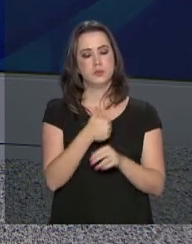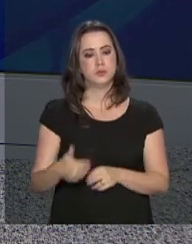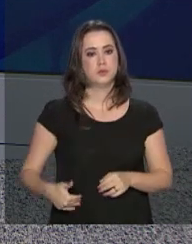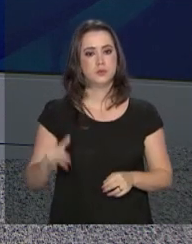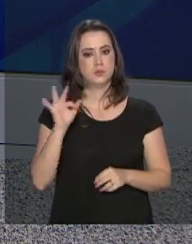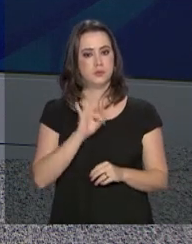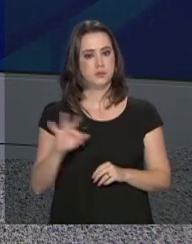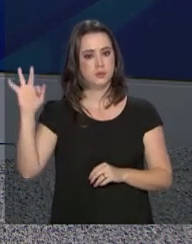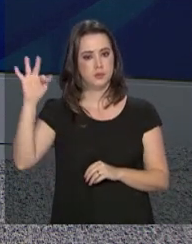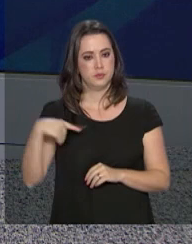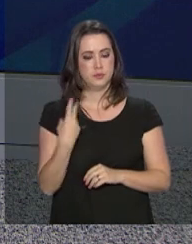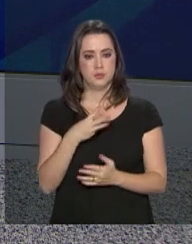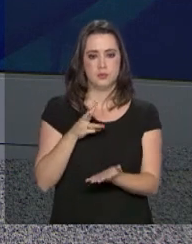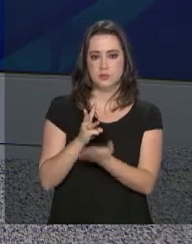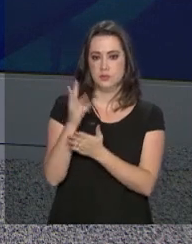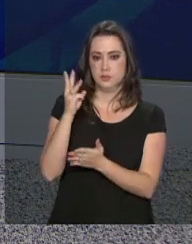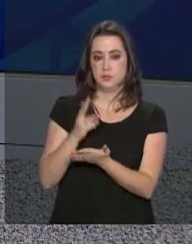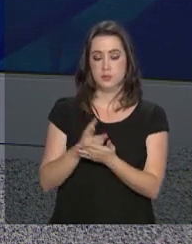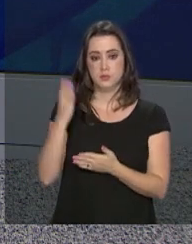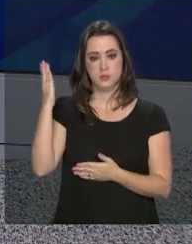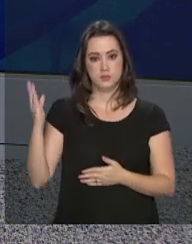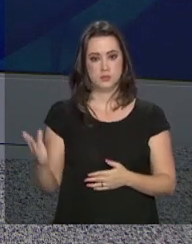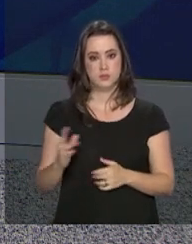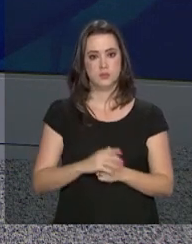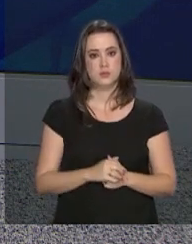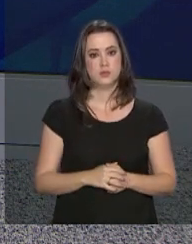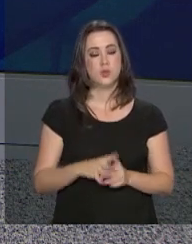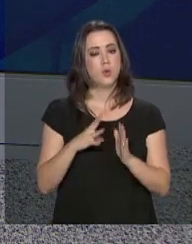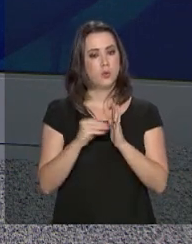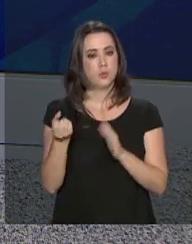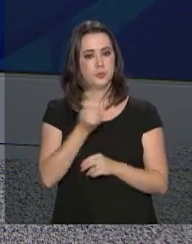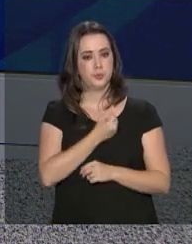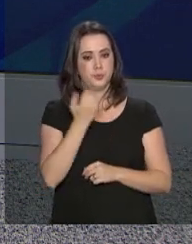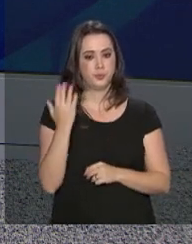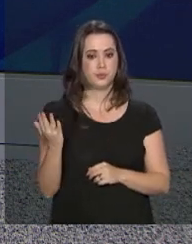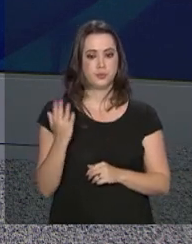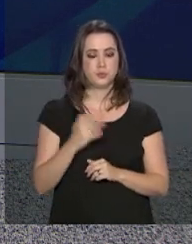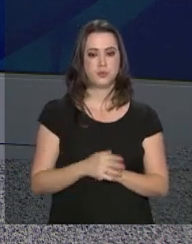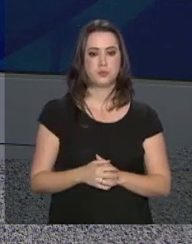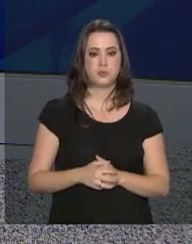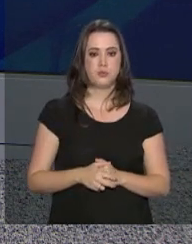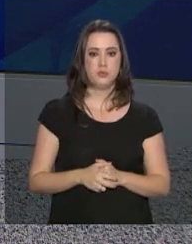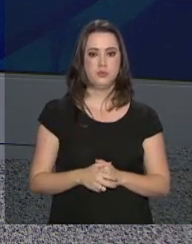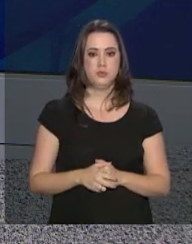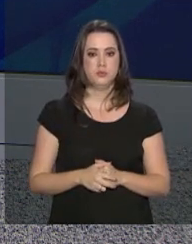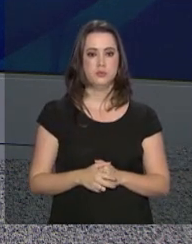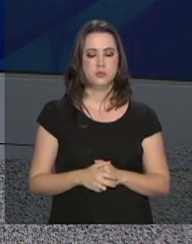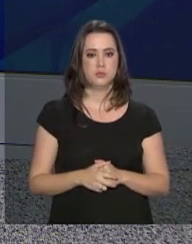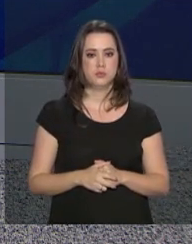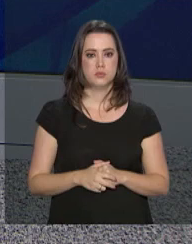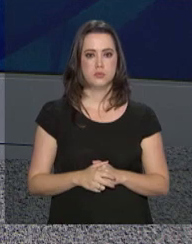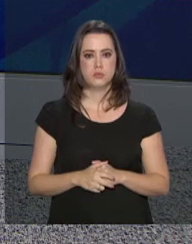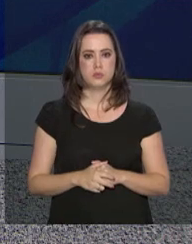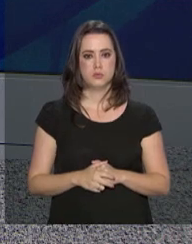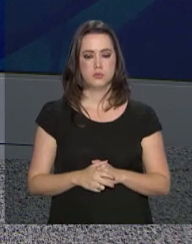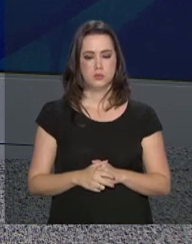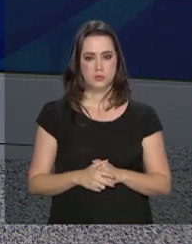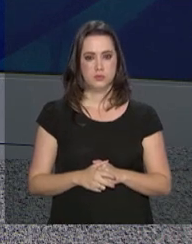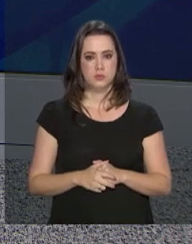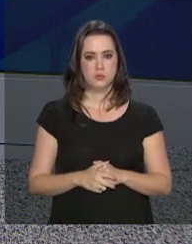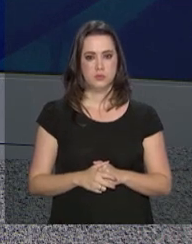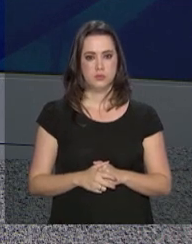sobre programas e ações do Governo Federal para o nosso WhatsApp. Nesse número aqui, olha aí, 619-9867